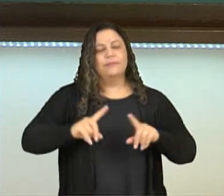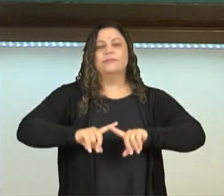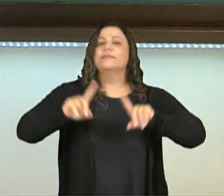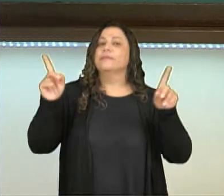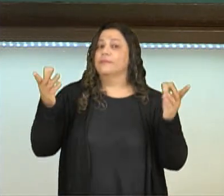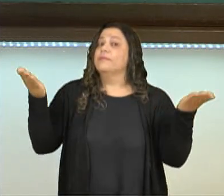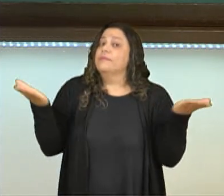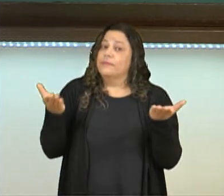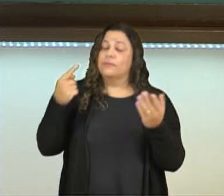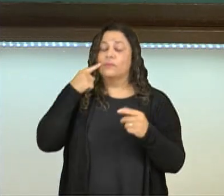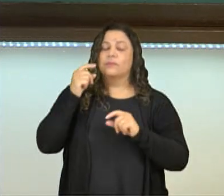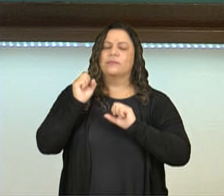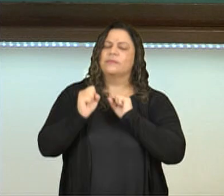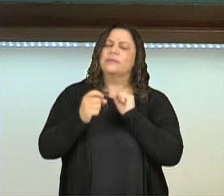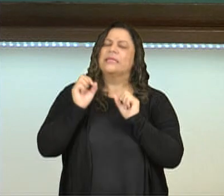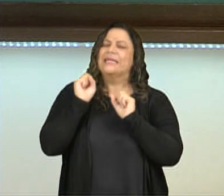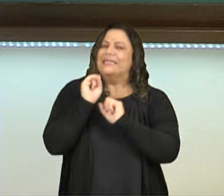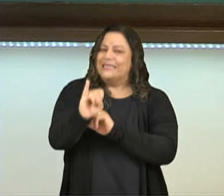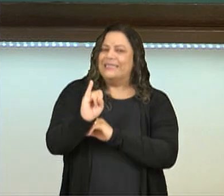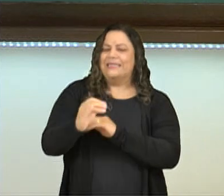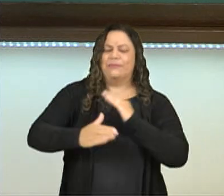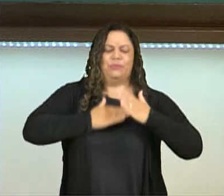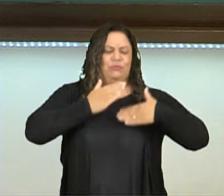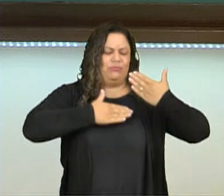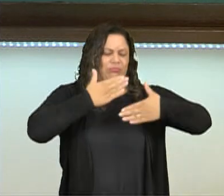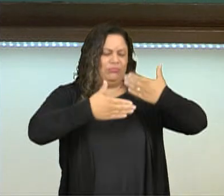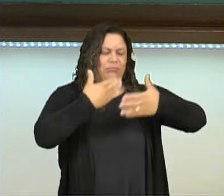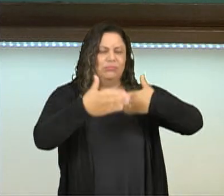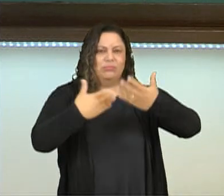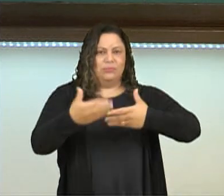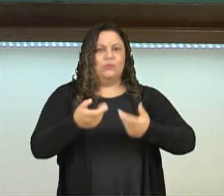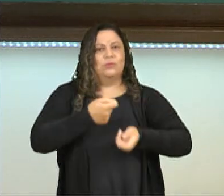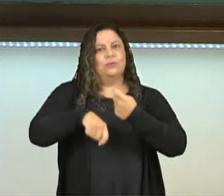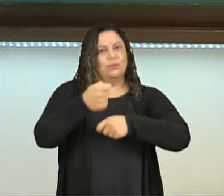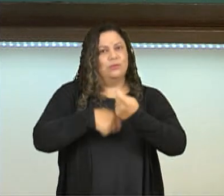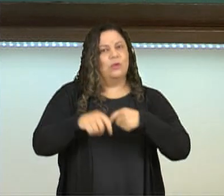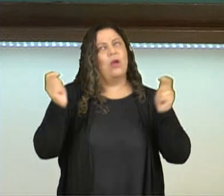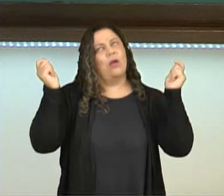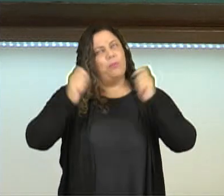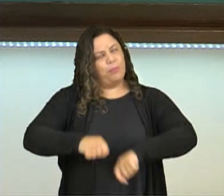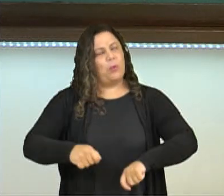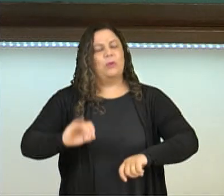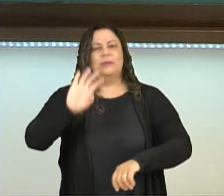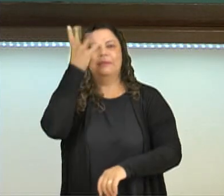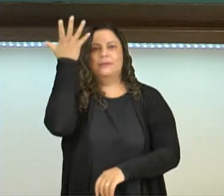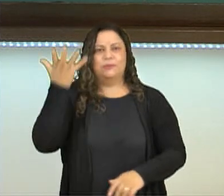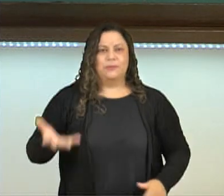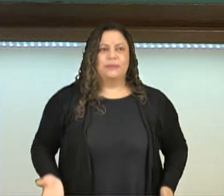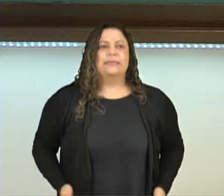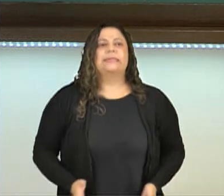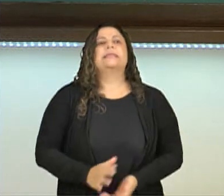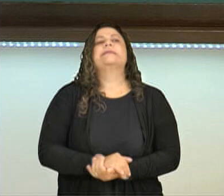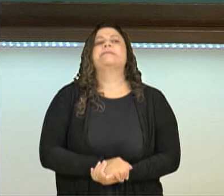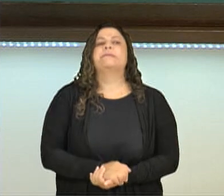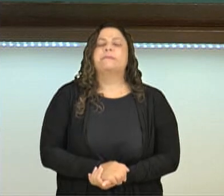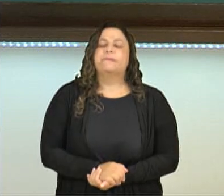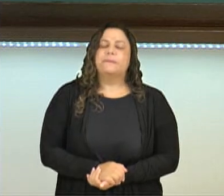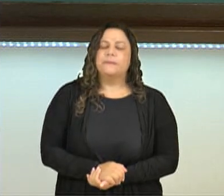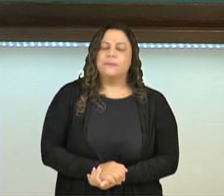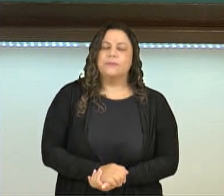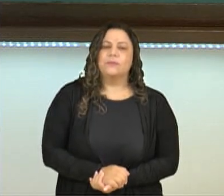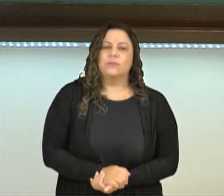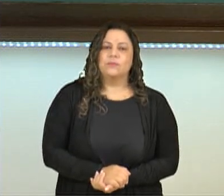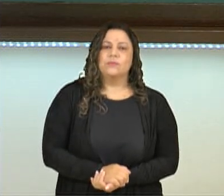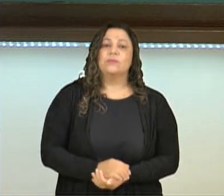que, se correr tranquilamente a evolução econômica, possa vir a acontecer. Dentro desse aspecto, vamos fazer